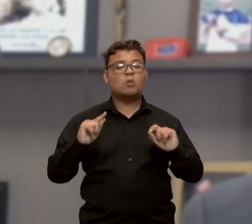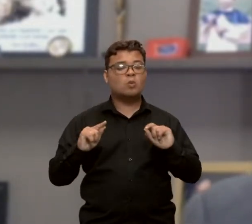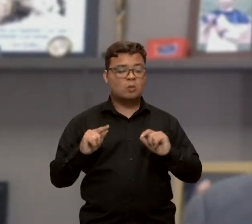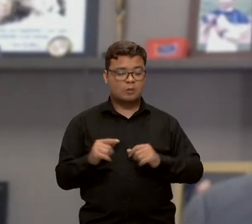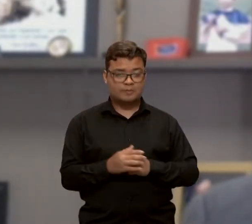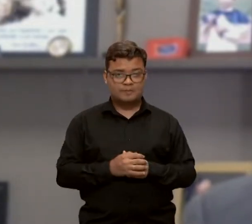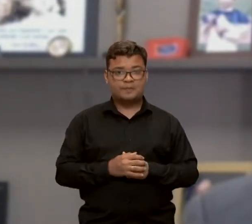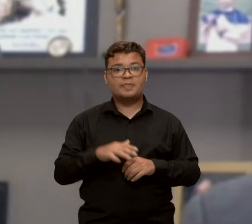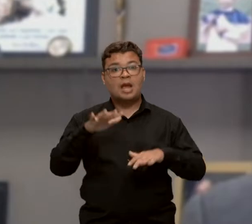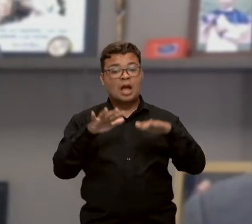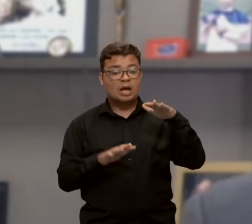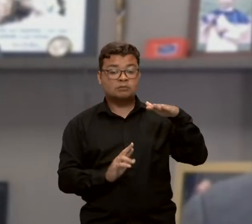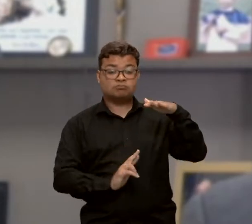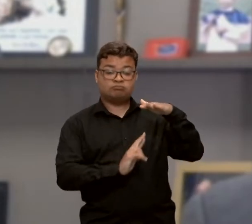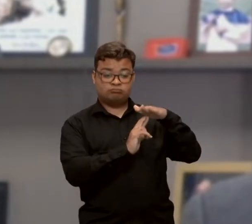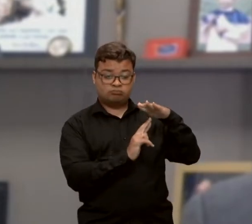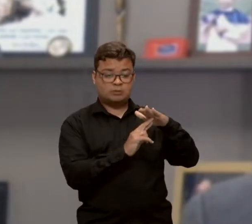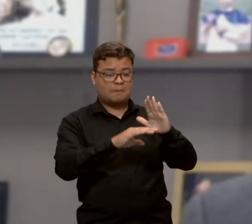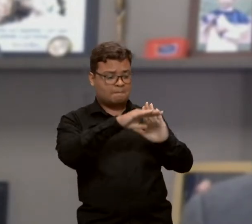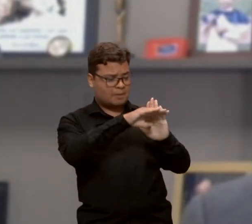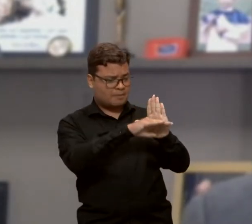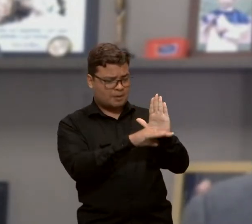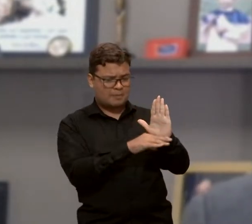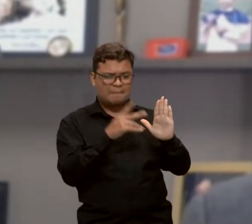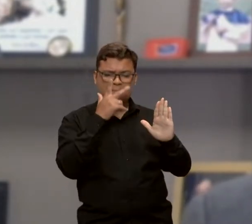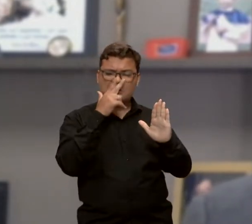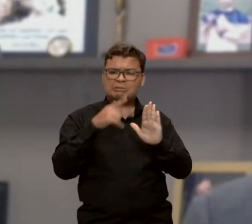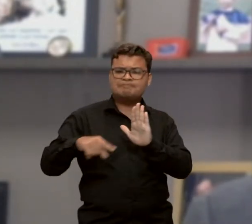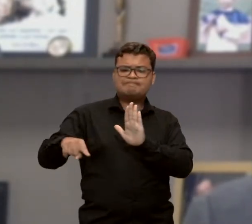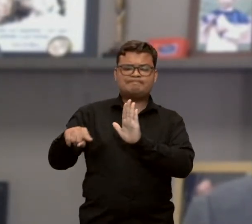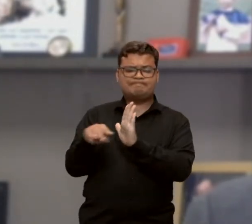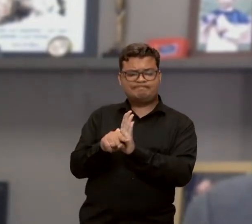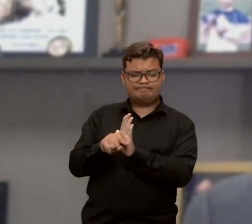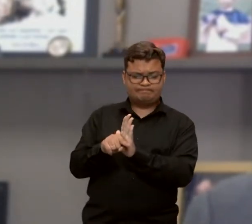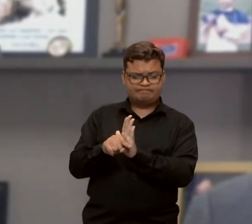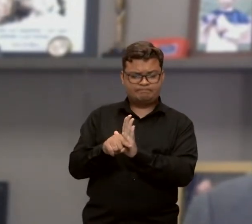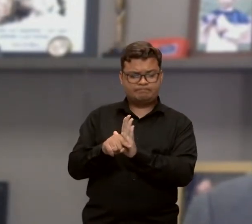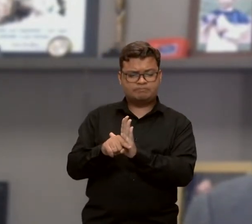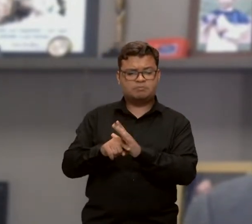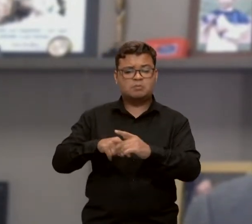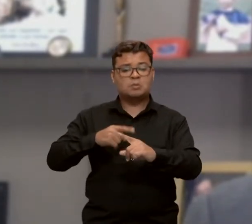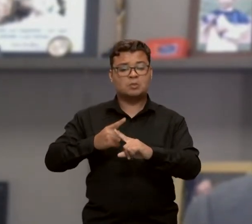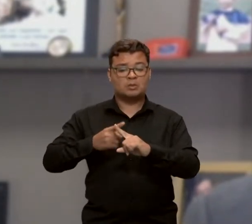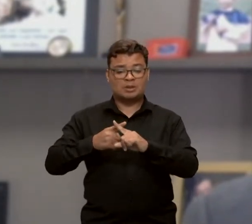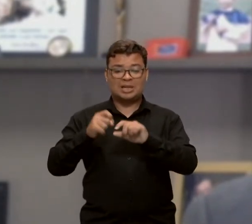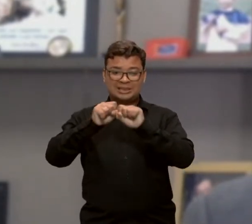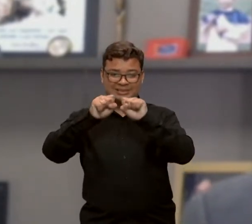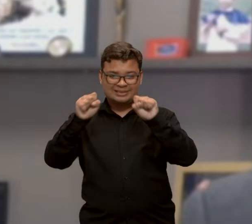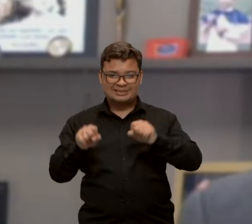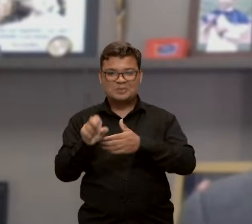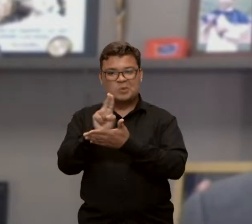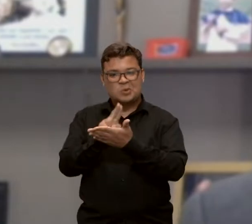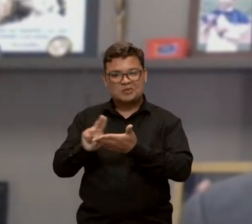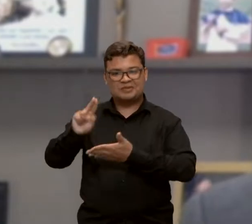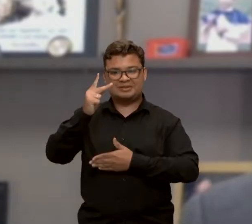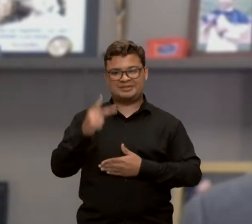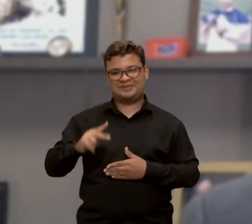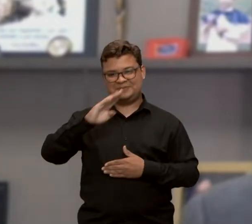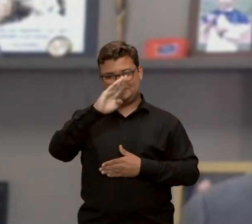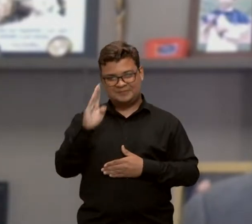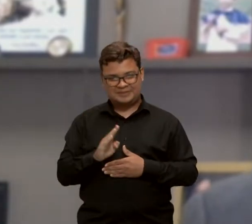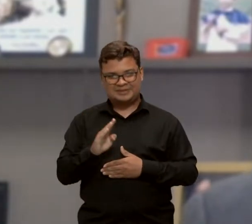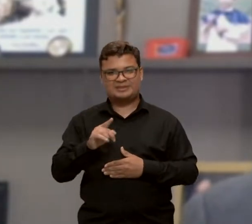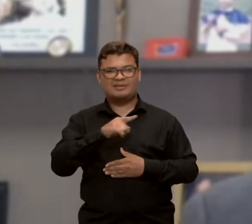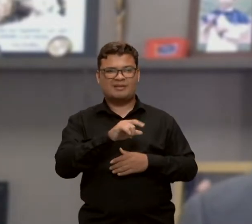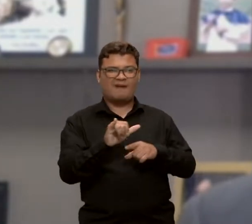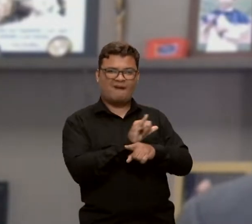utilizados de forma negativa para tentar desqualificar o sistema universitário brasileiro, né? Volta e meia,